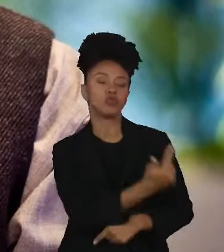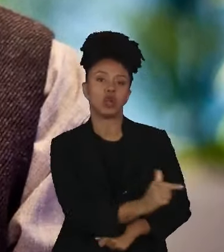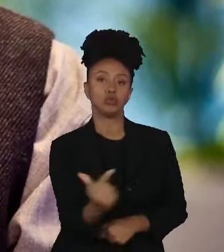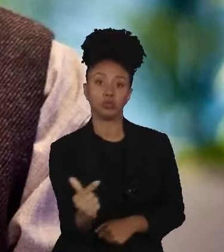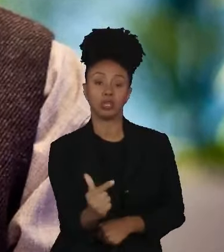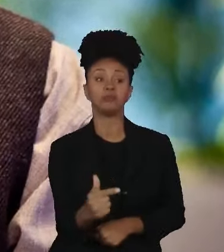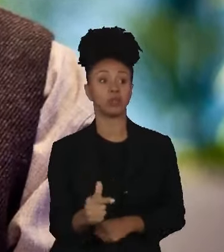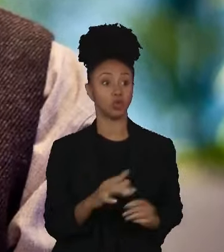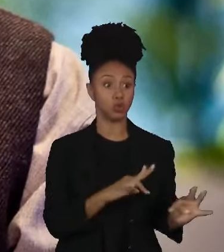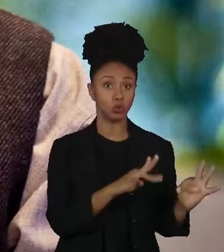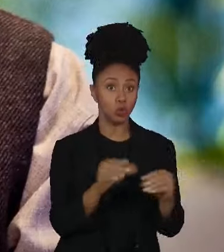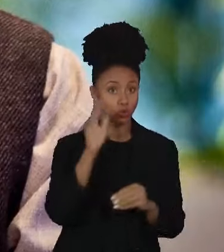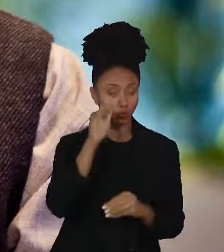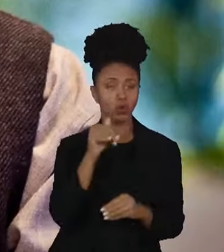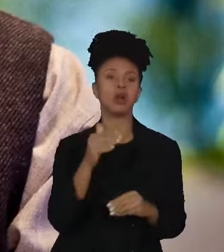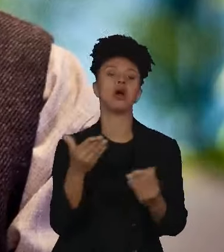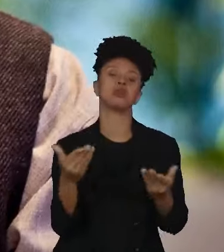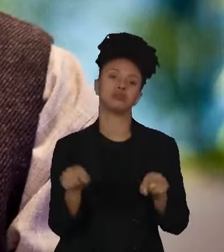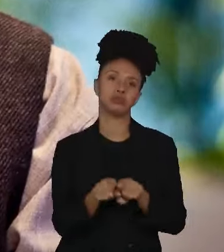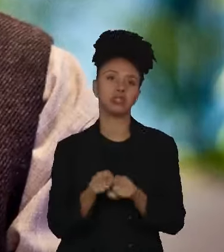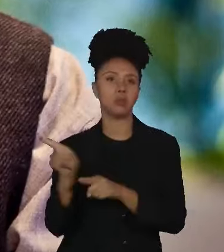poderão recorrer em liberdade